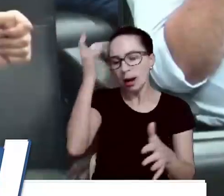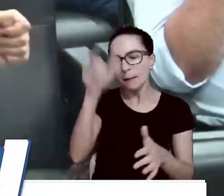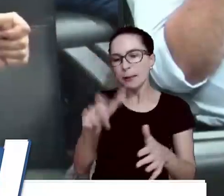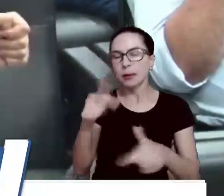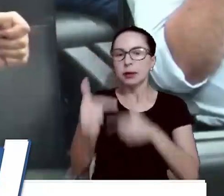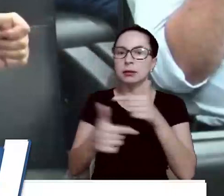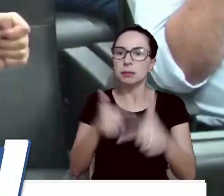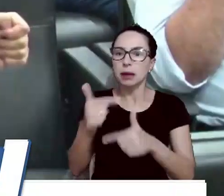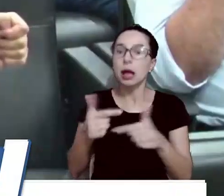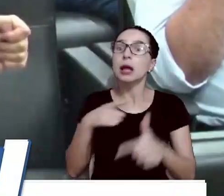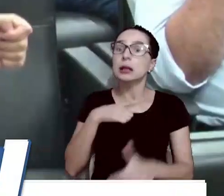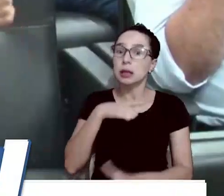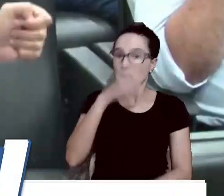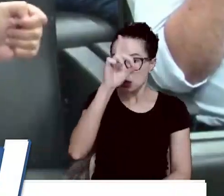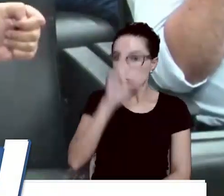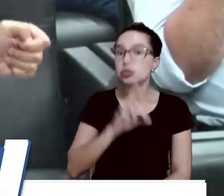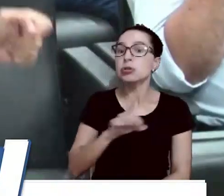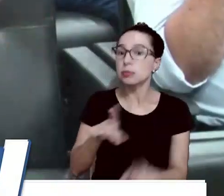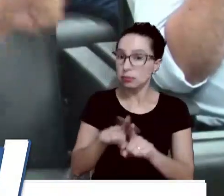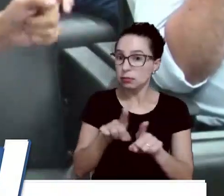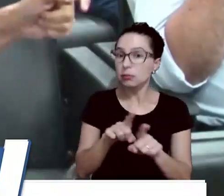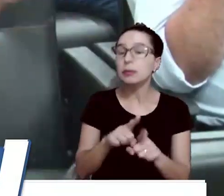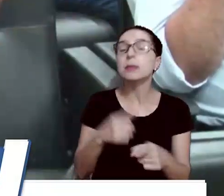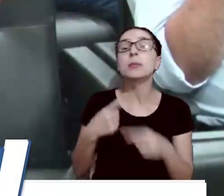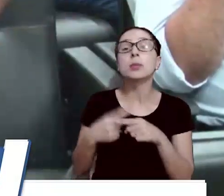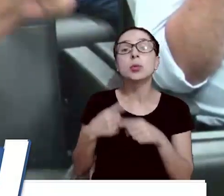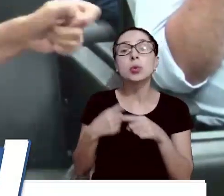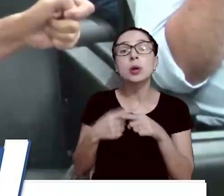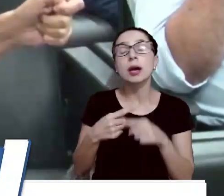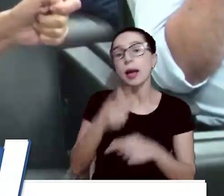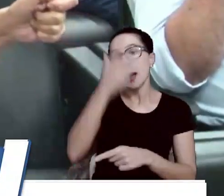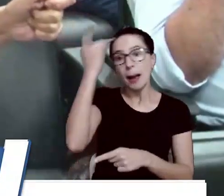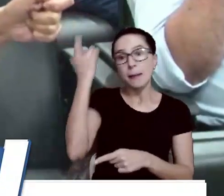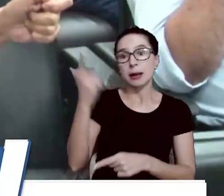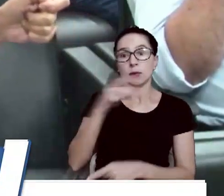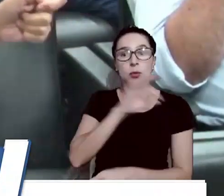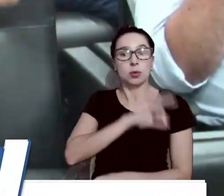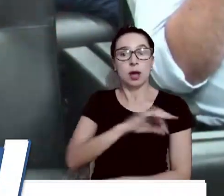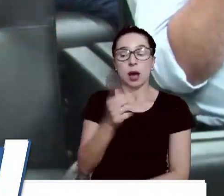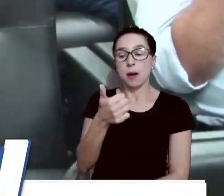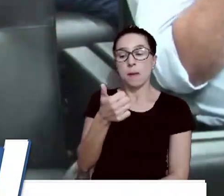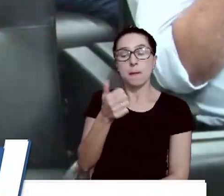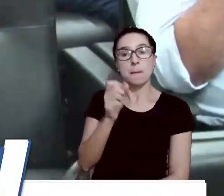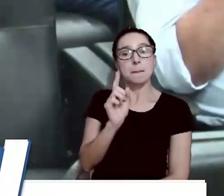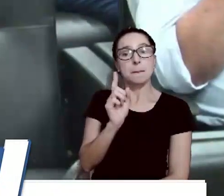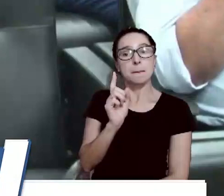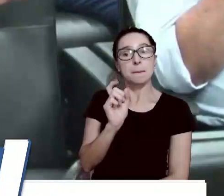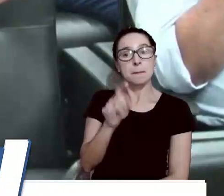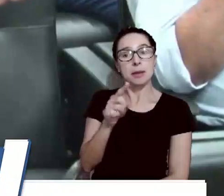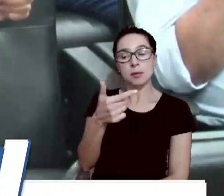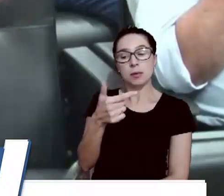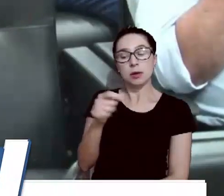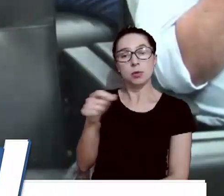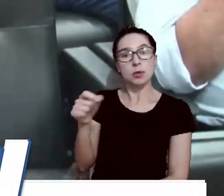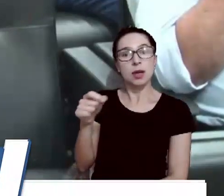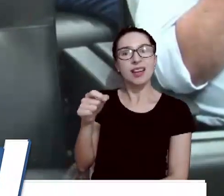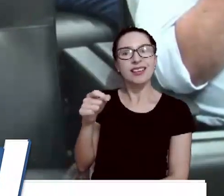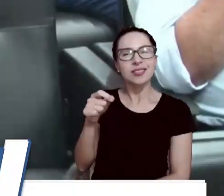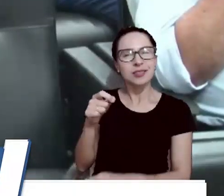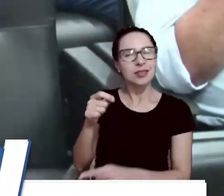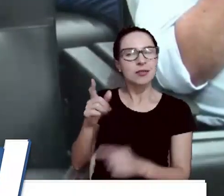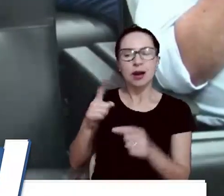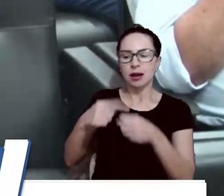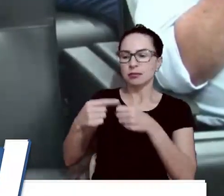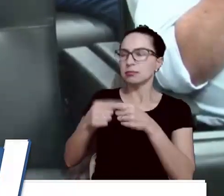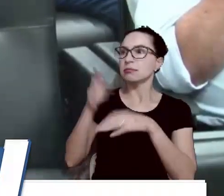esse direito também. Por quê? A pessoa que ganha R$ 1.200, que tem que andar pela cidade, às vezes